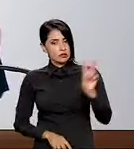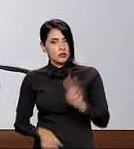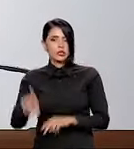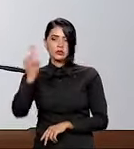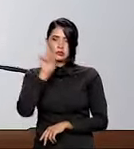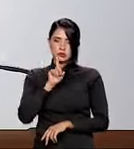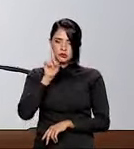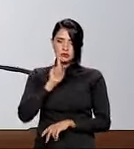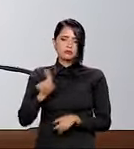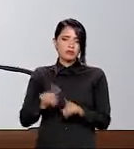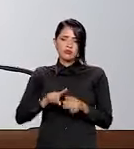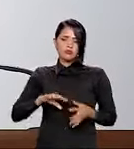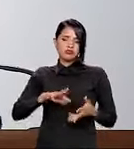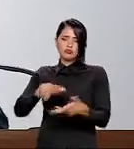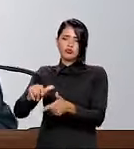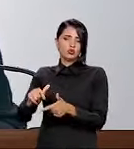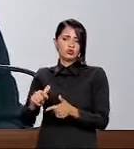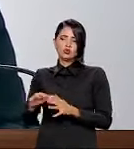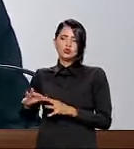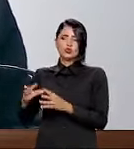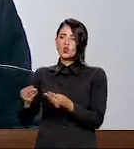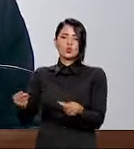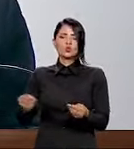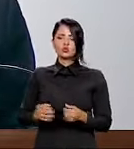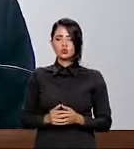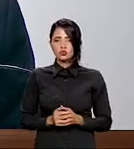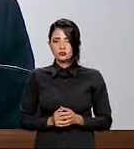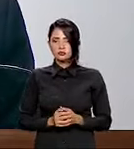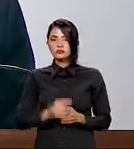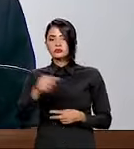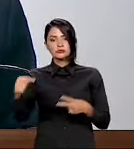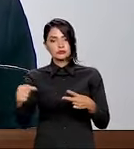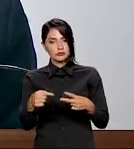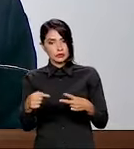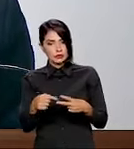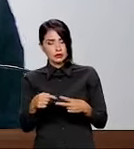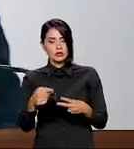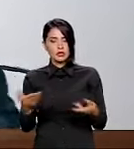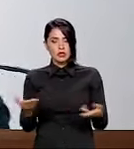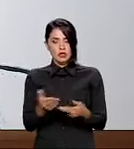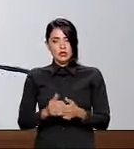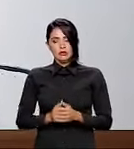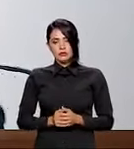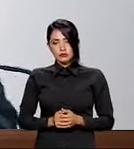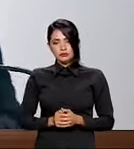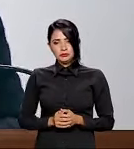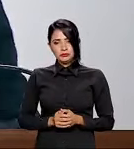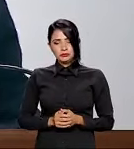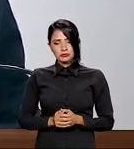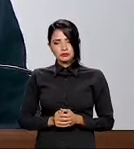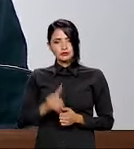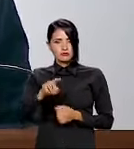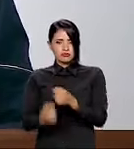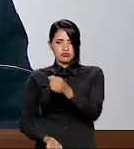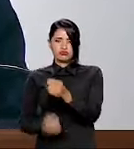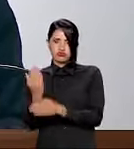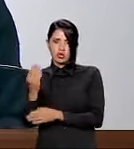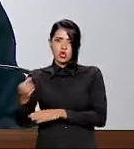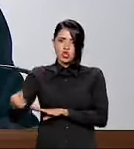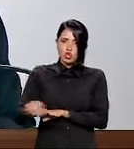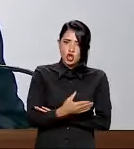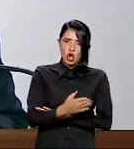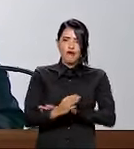Unidos. E quero para o mundo inteiro. Né? Segundo, Ora, a questão de criar uma